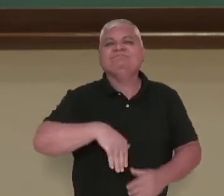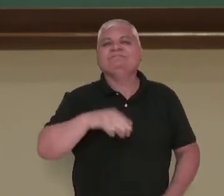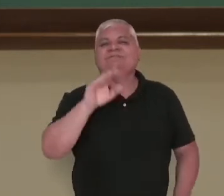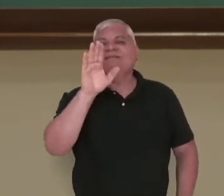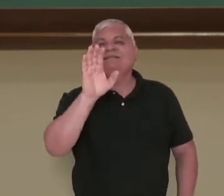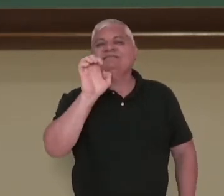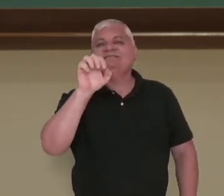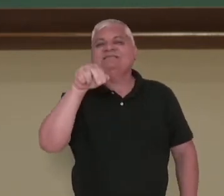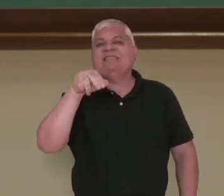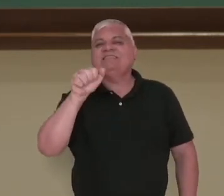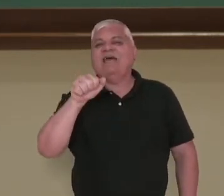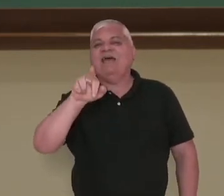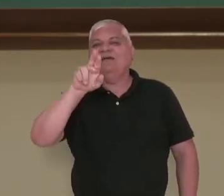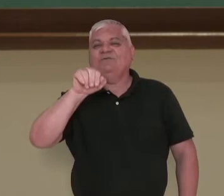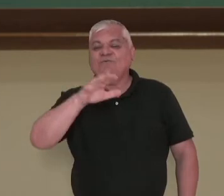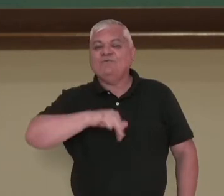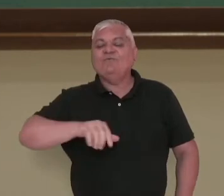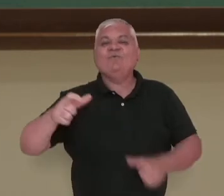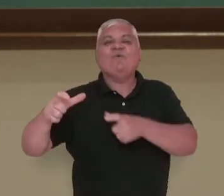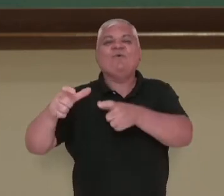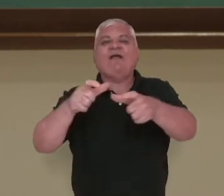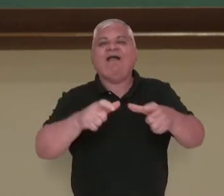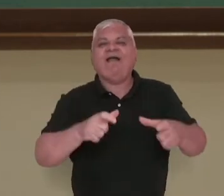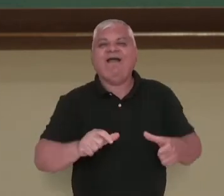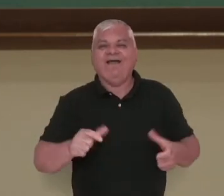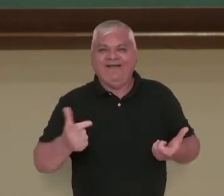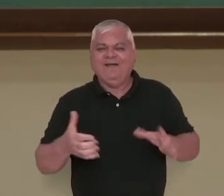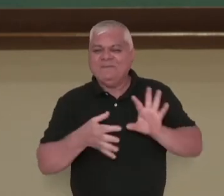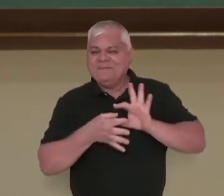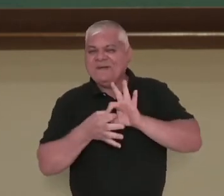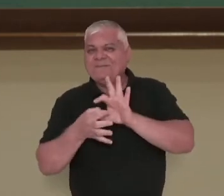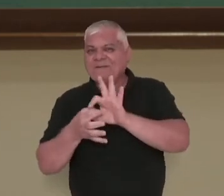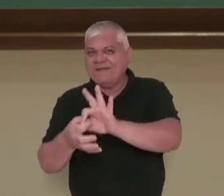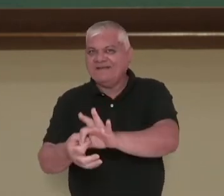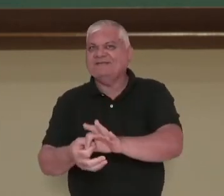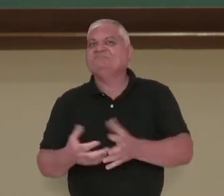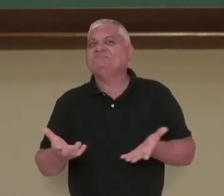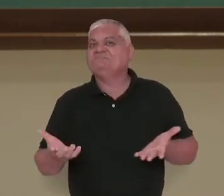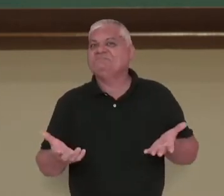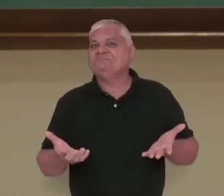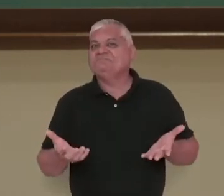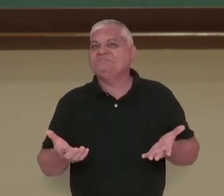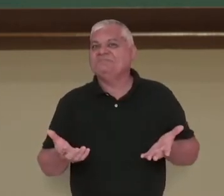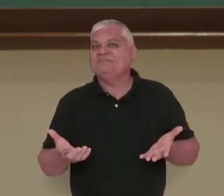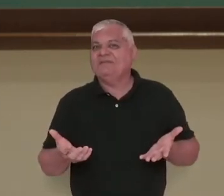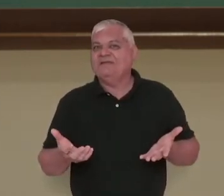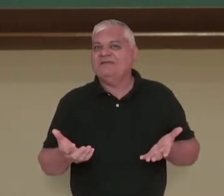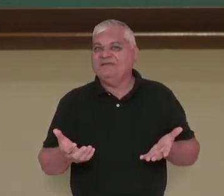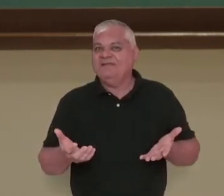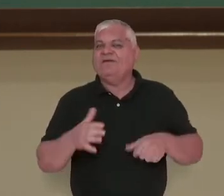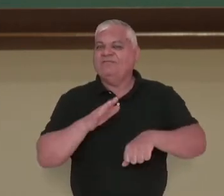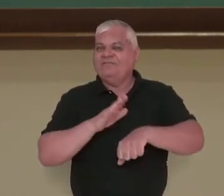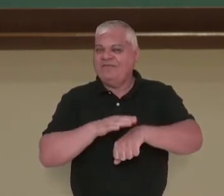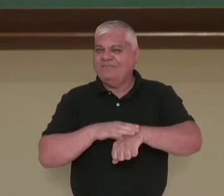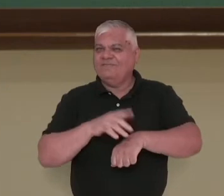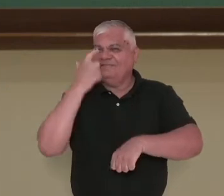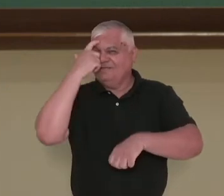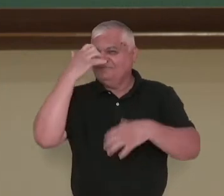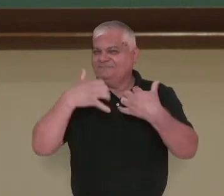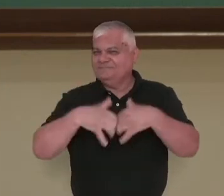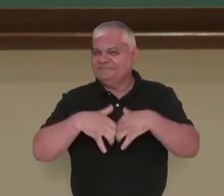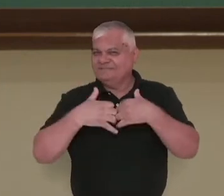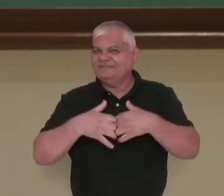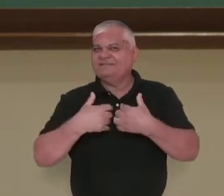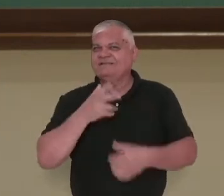onde a sucessão dos enredos, do acontecimento ali ocorrem, né? Então, um tempinho para vocês pensarem